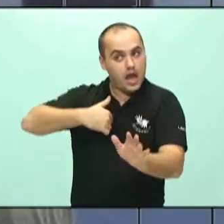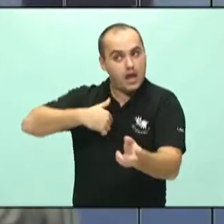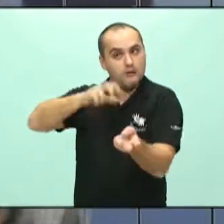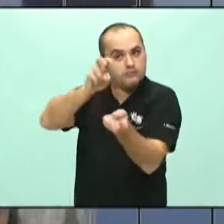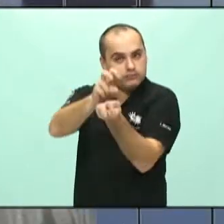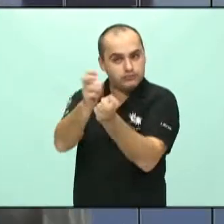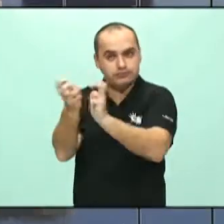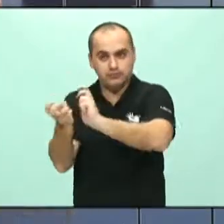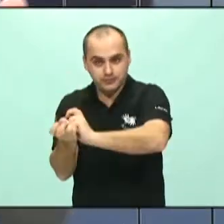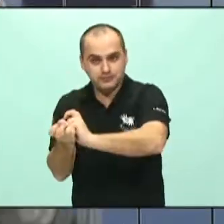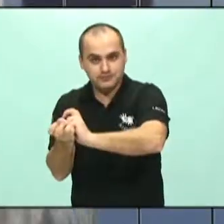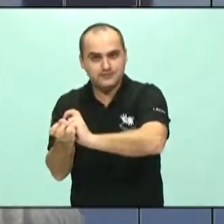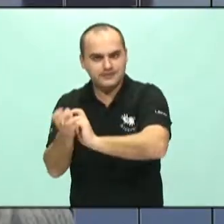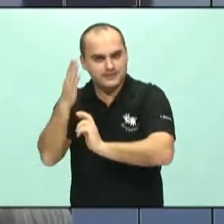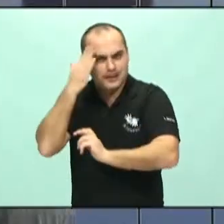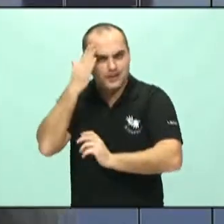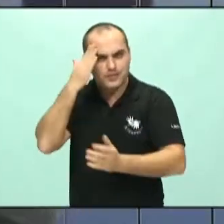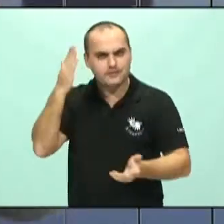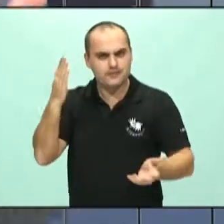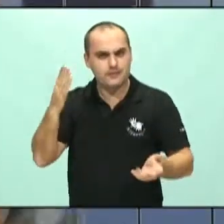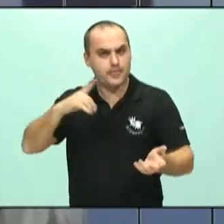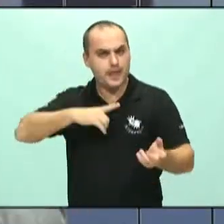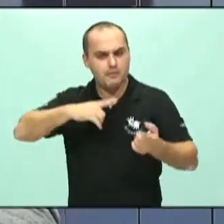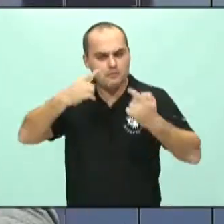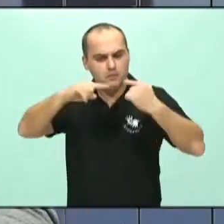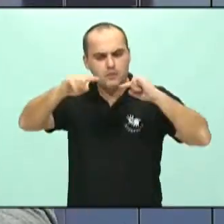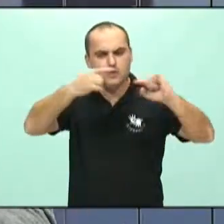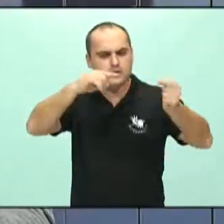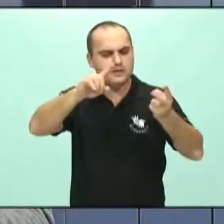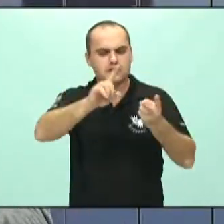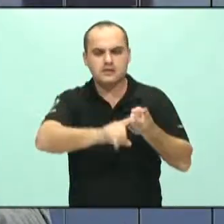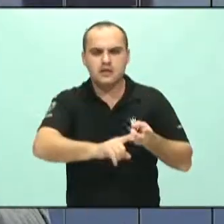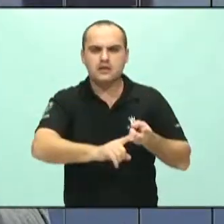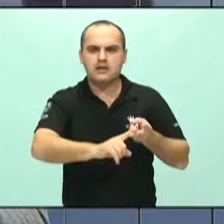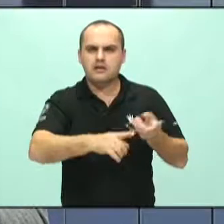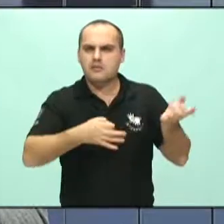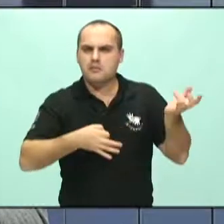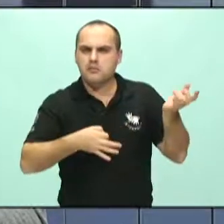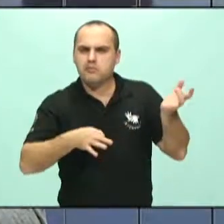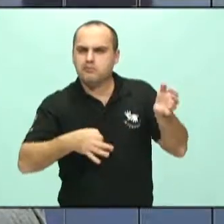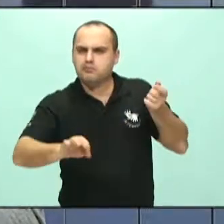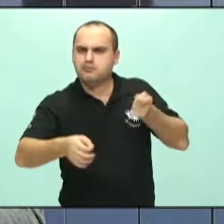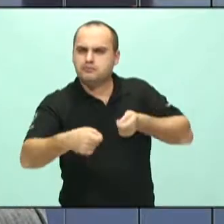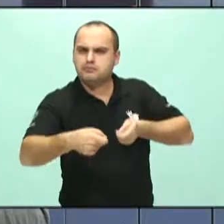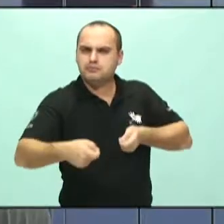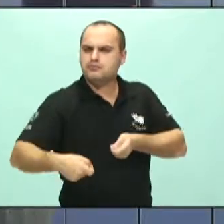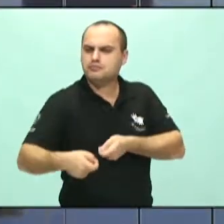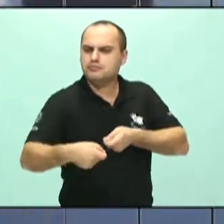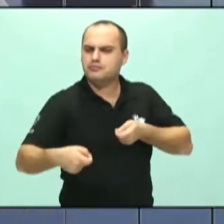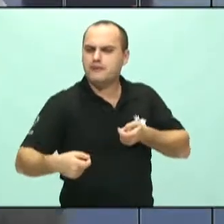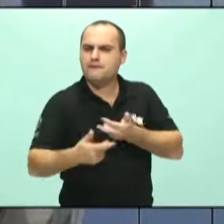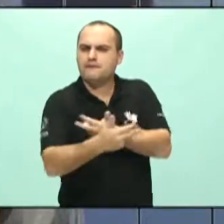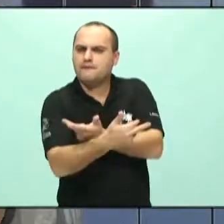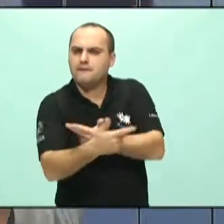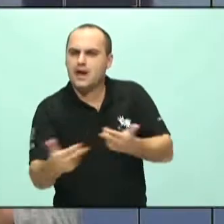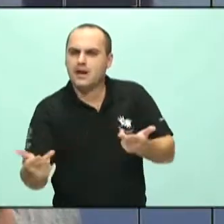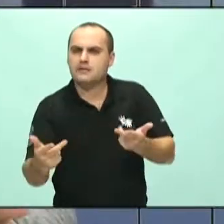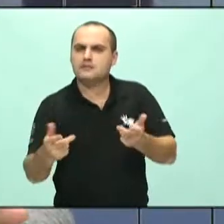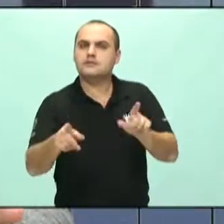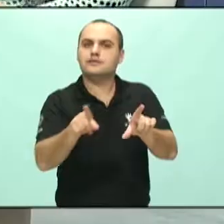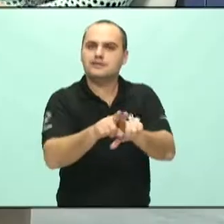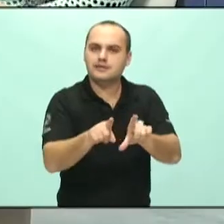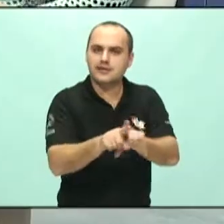que ela engloba todas as artes, música, instrumentação, ela envolve vocabulário por causa